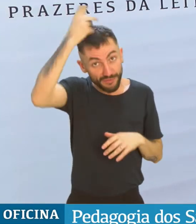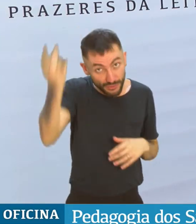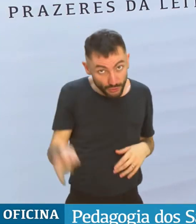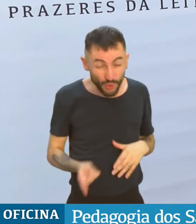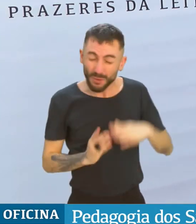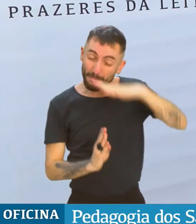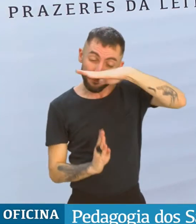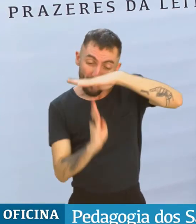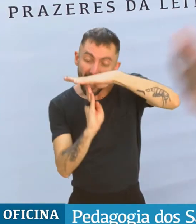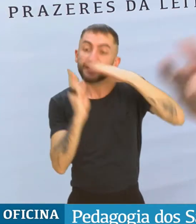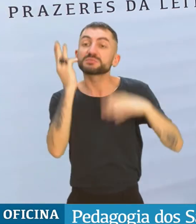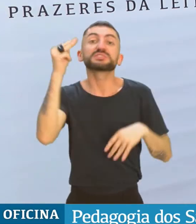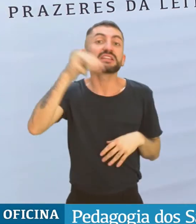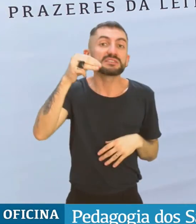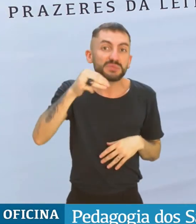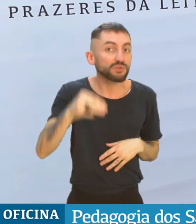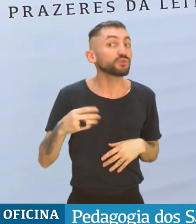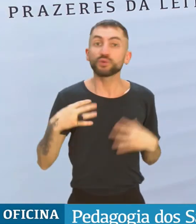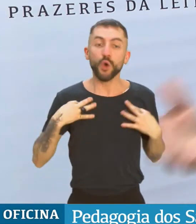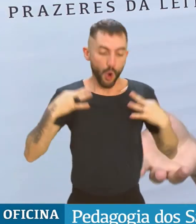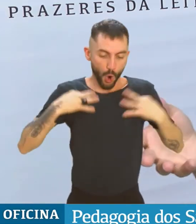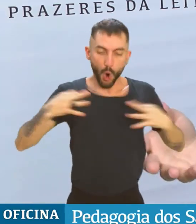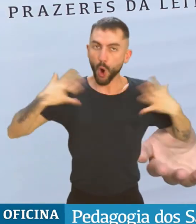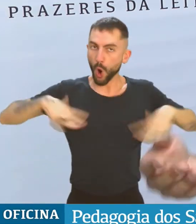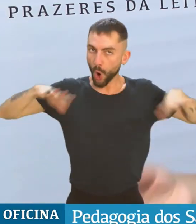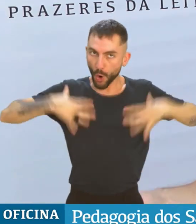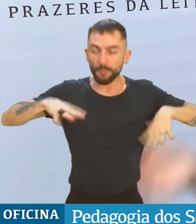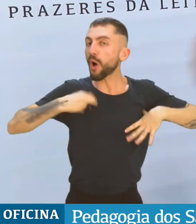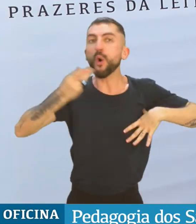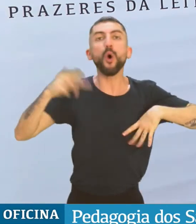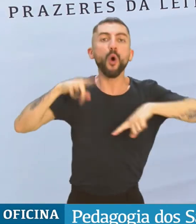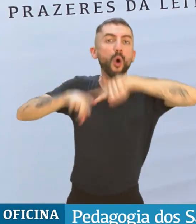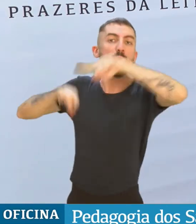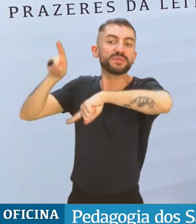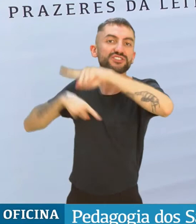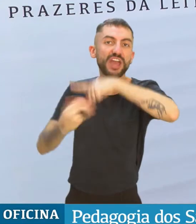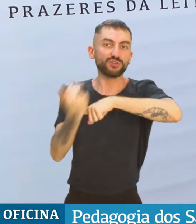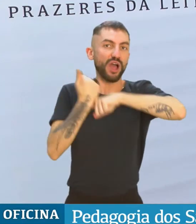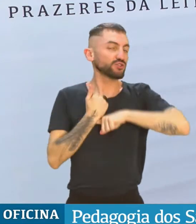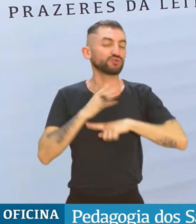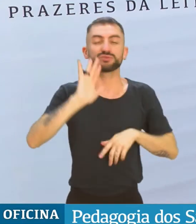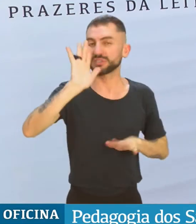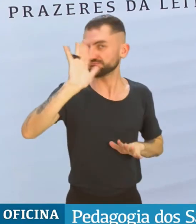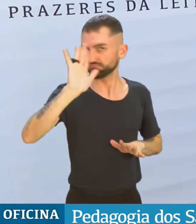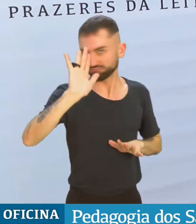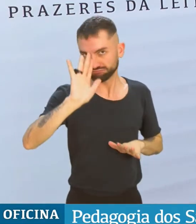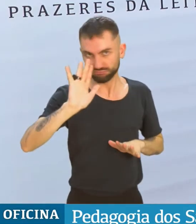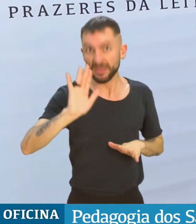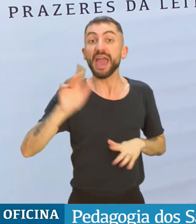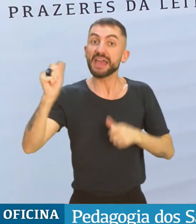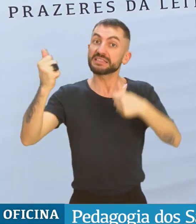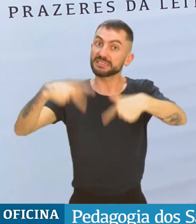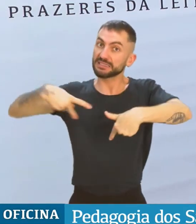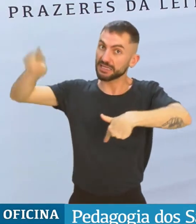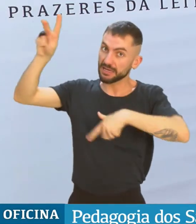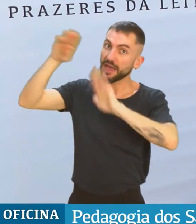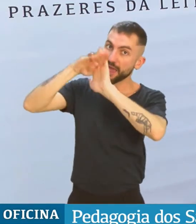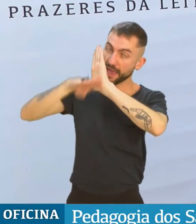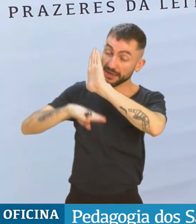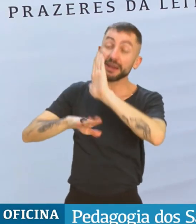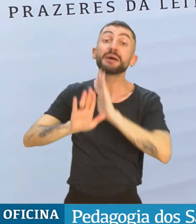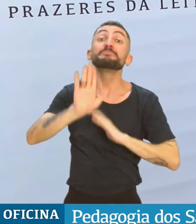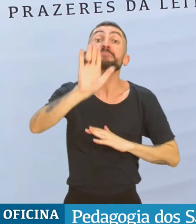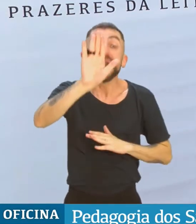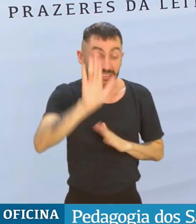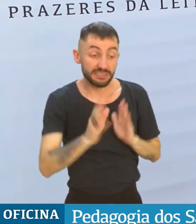minutos, sem utilização de adereços, figurinos, objetos cênicos. Como o sarau não tem essa regra, né, muito